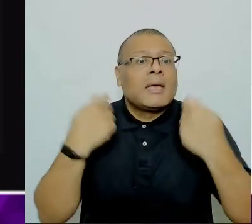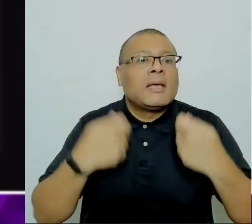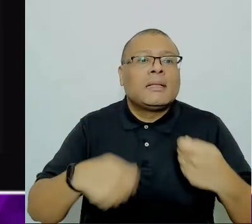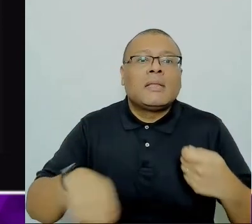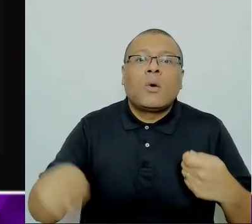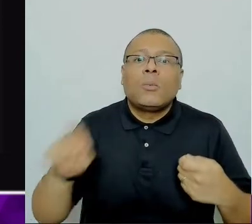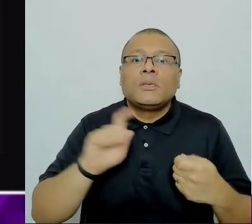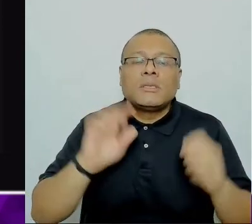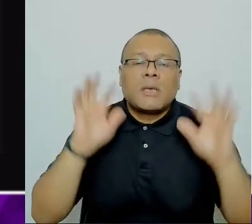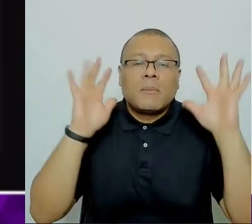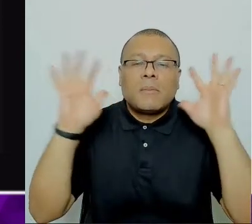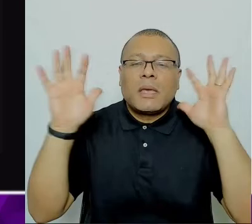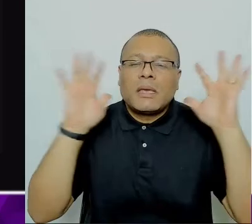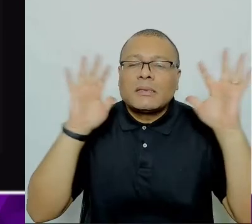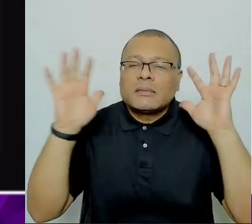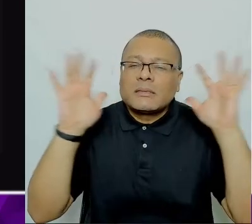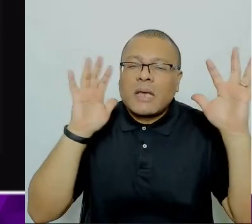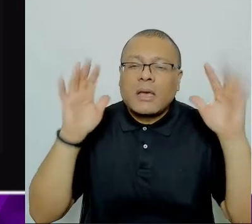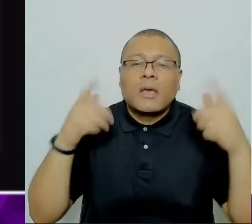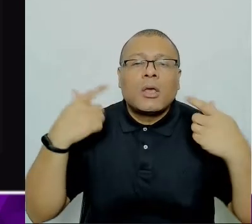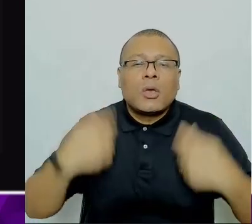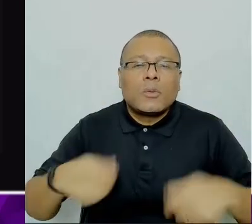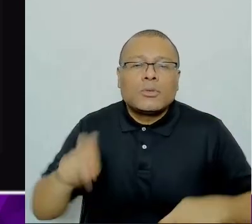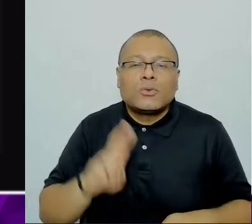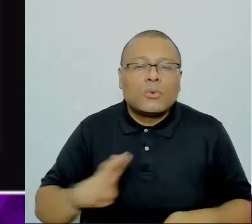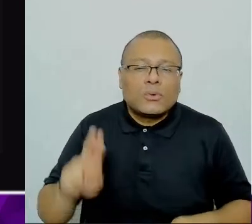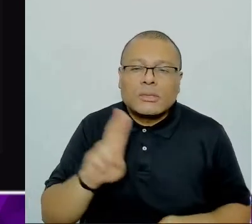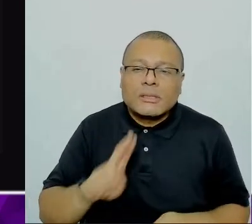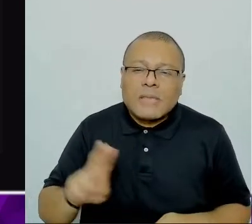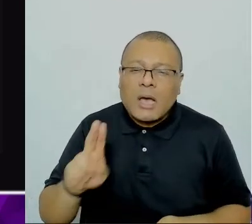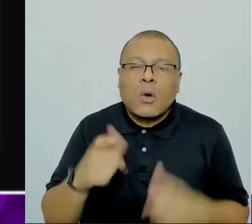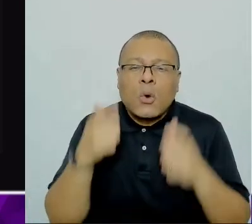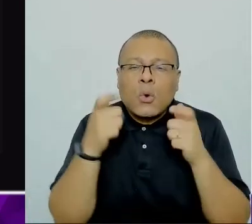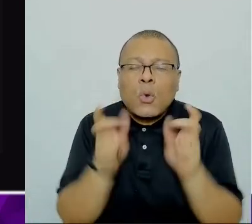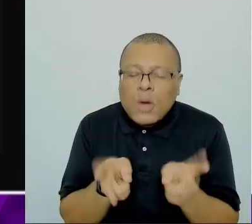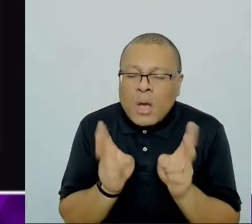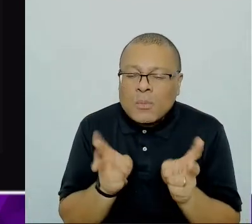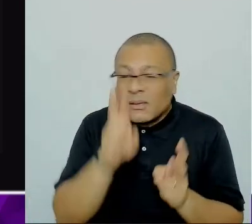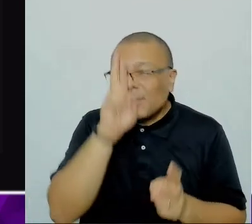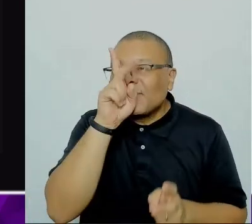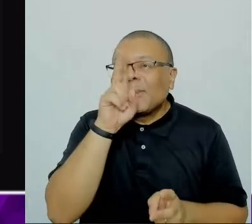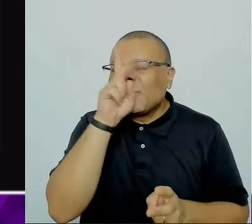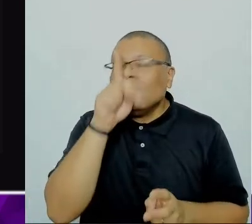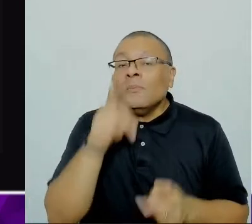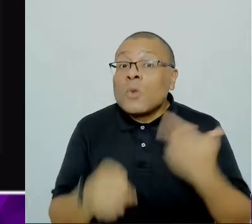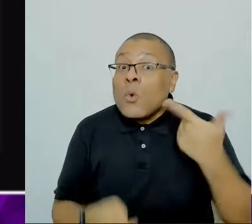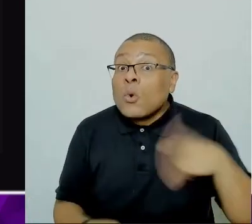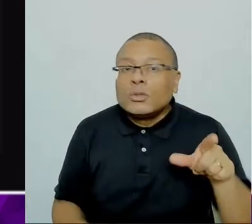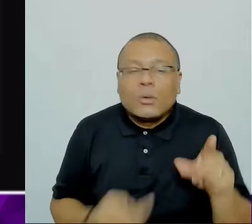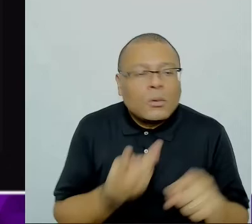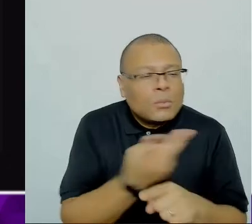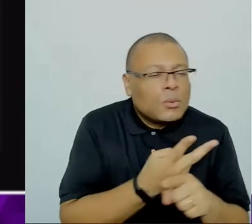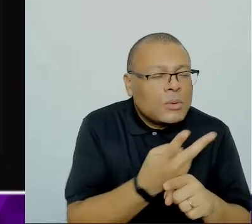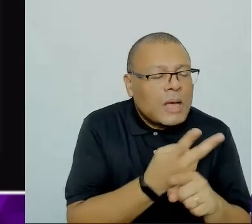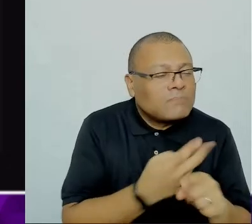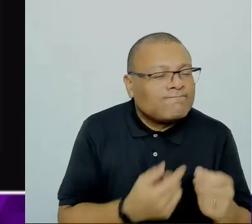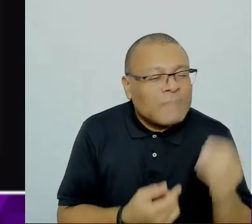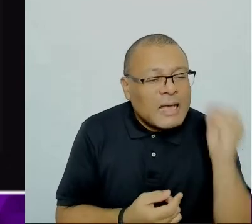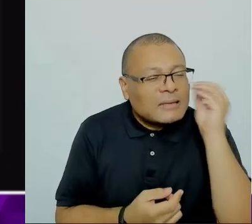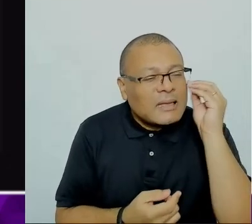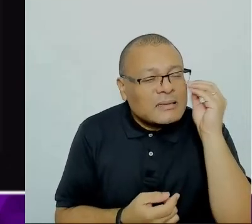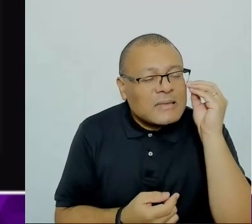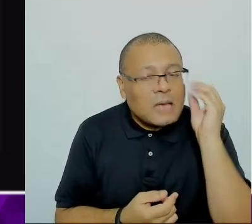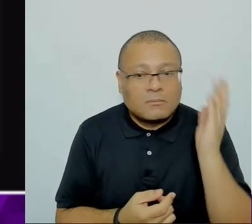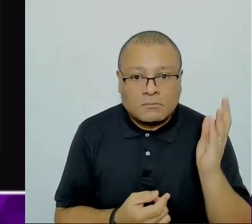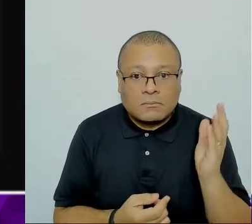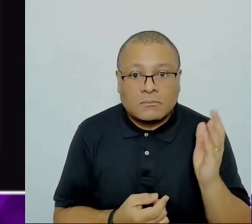essa questão de que eu preciso utilizar o mesmo local e se eu errar dar algum problema. Não, deixa eu fazer num outro local. Trazer